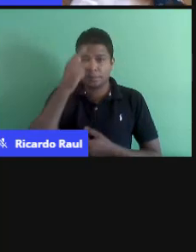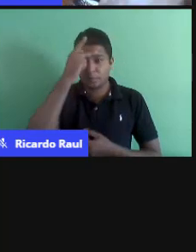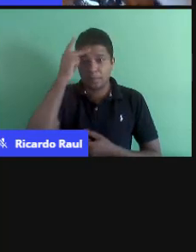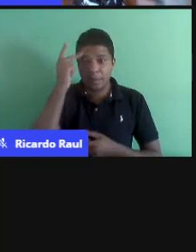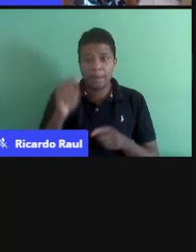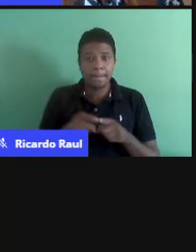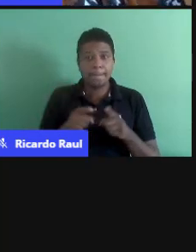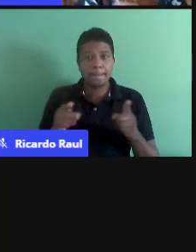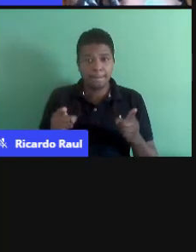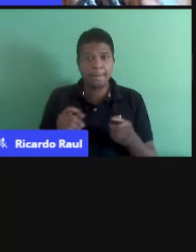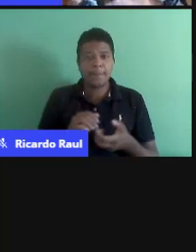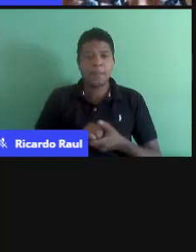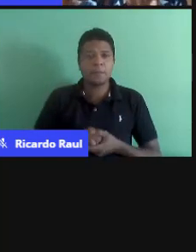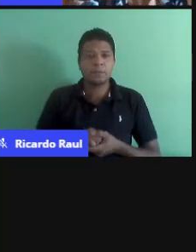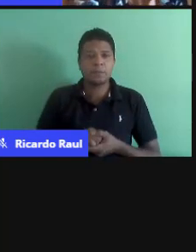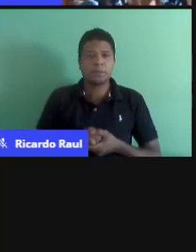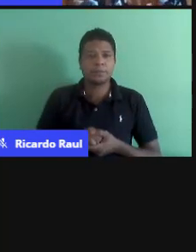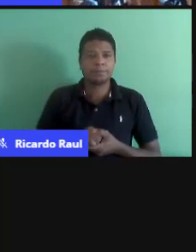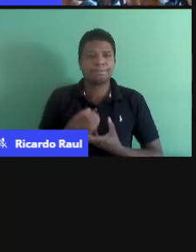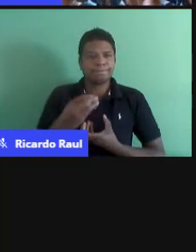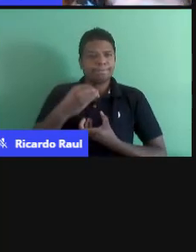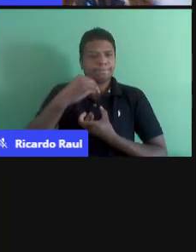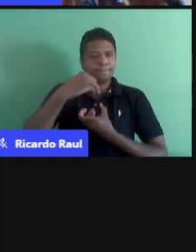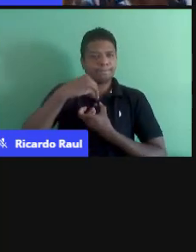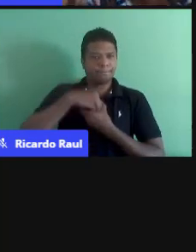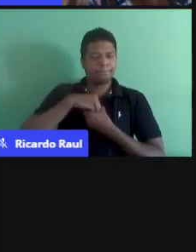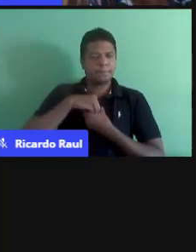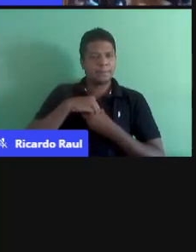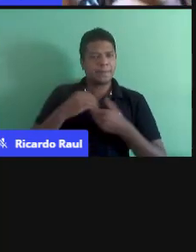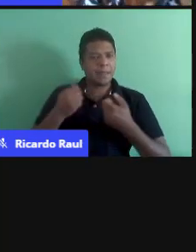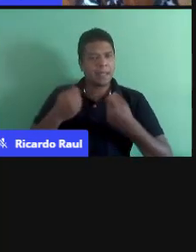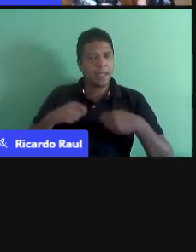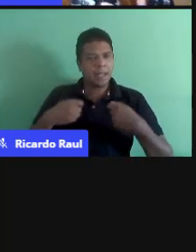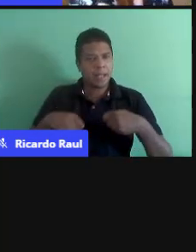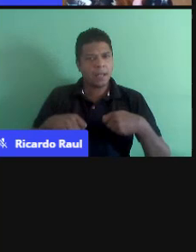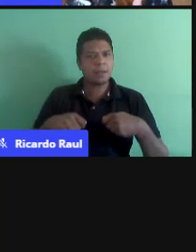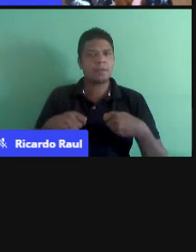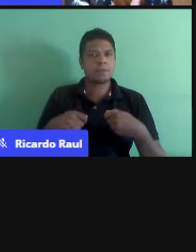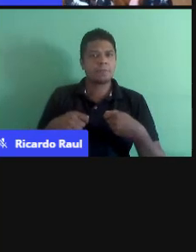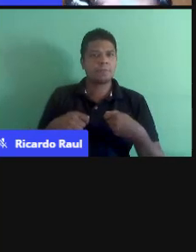Mas essas condições internas, elas precisam ser